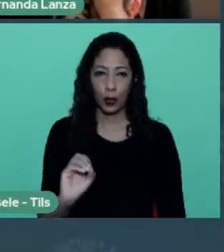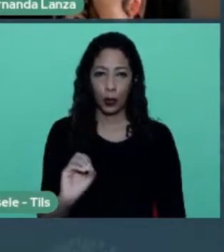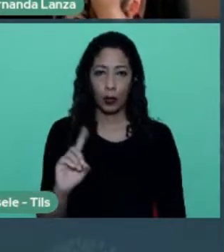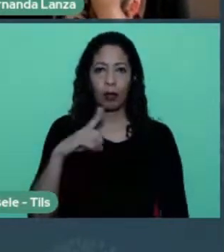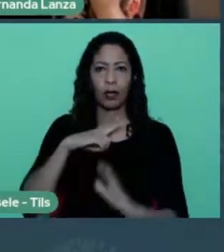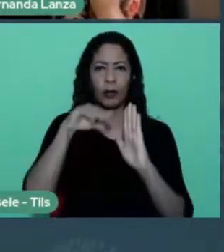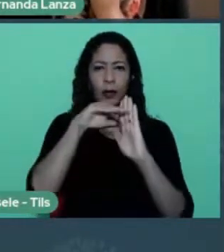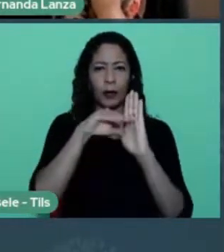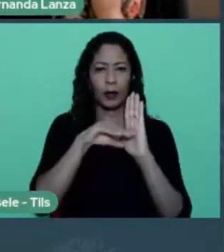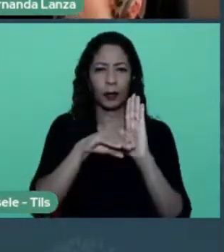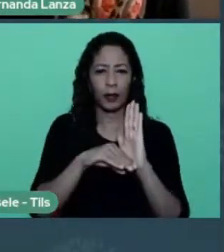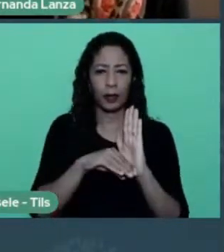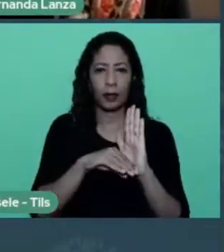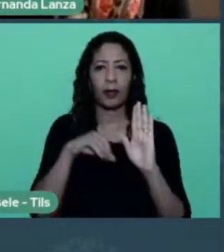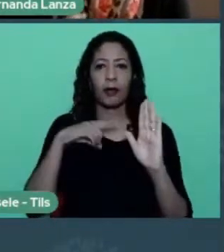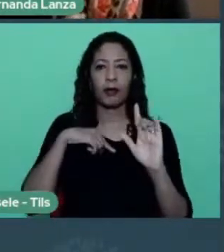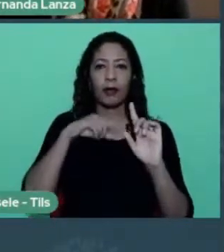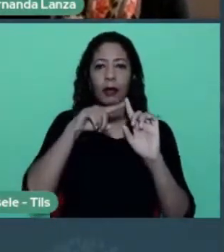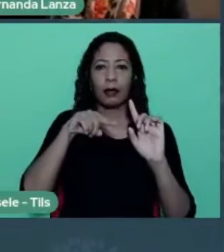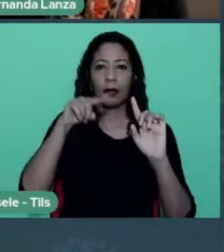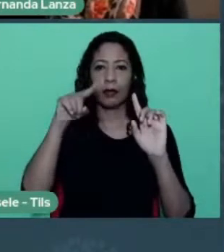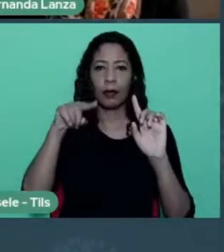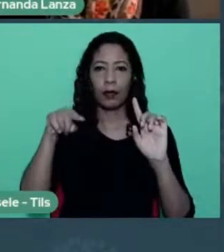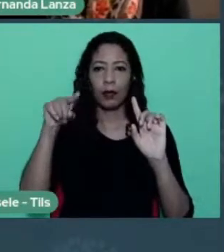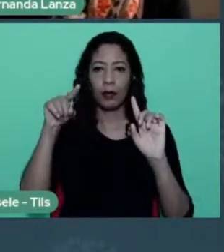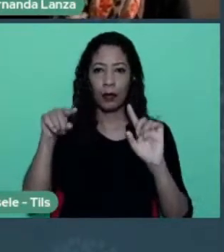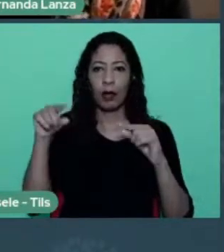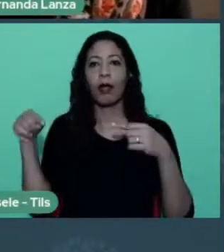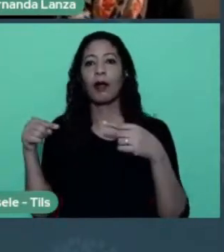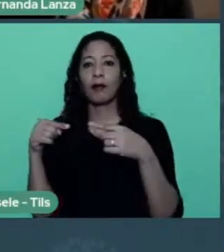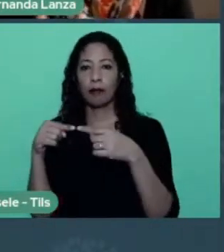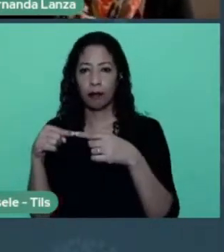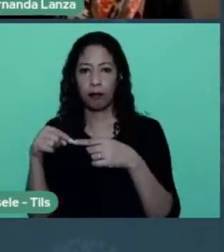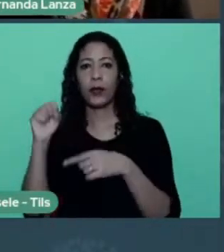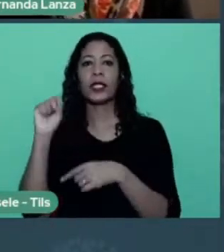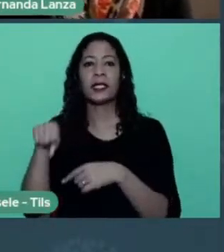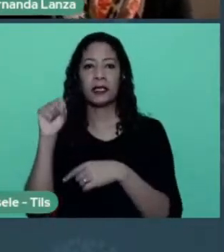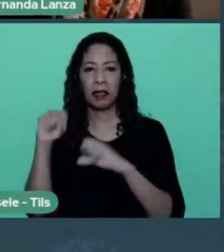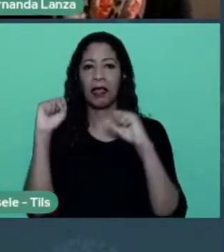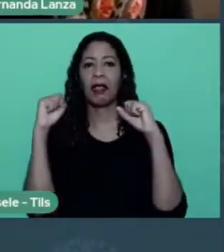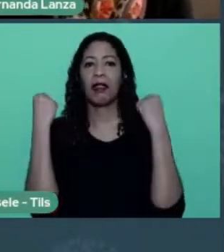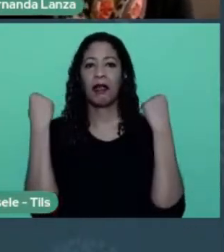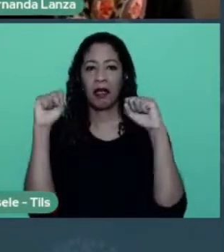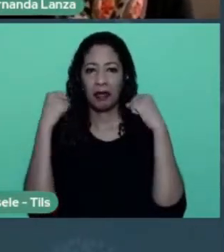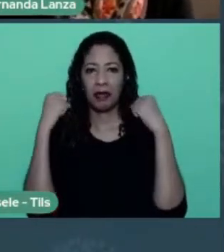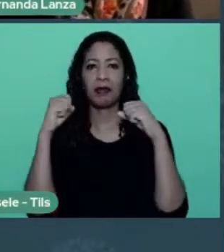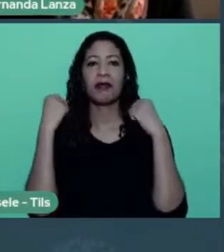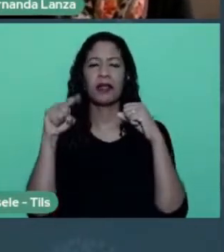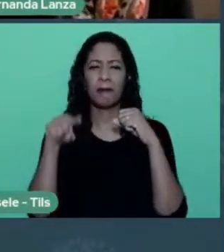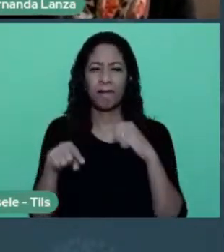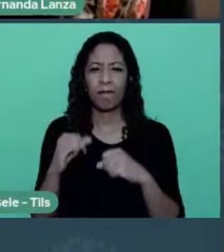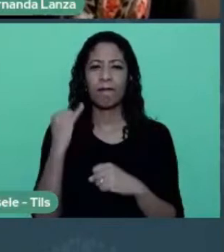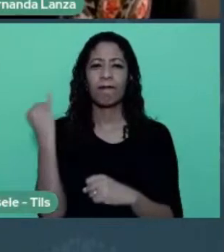e a gente percebe aqui esse losango a favor do exercício, ou seja, realmente o exercício físico